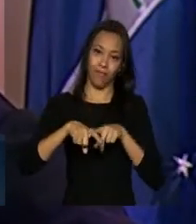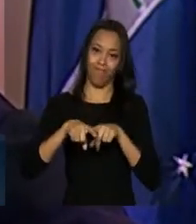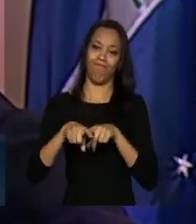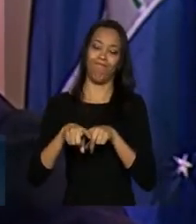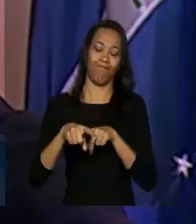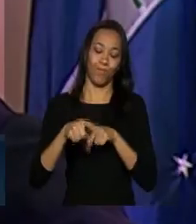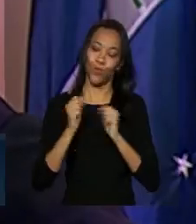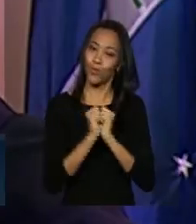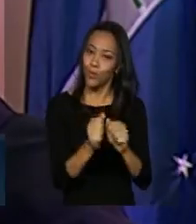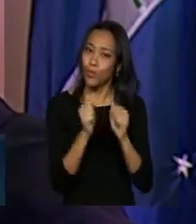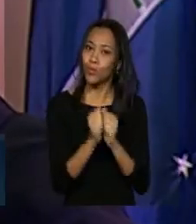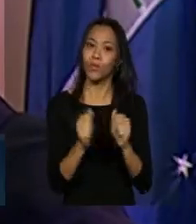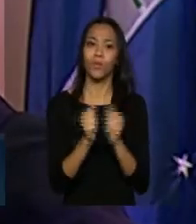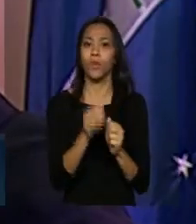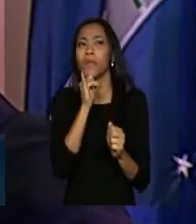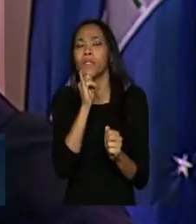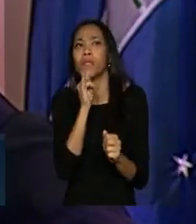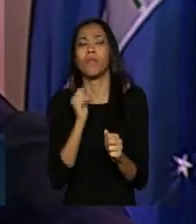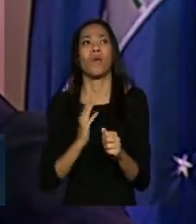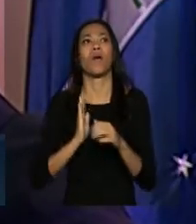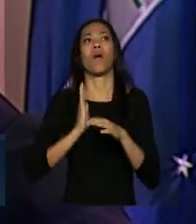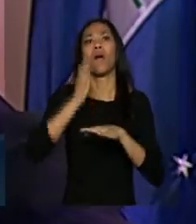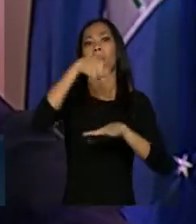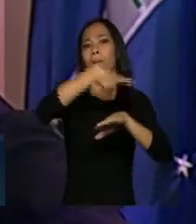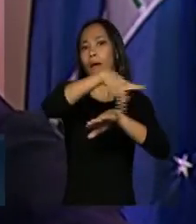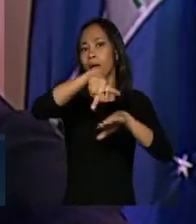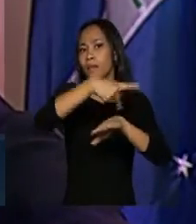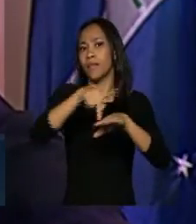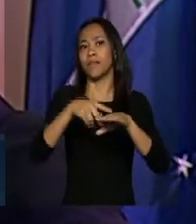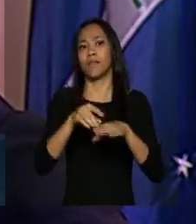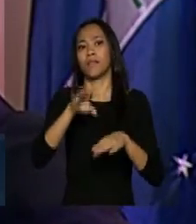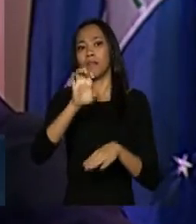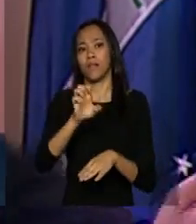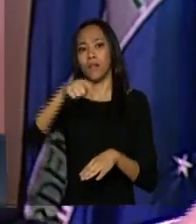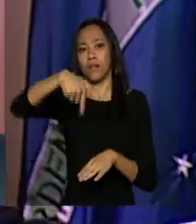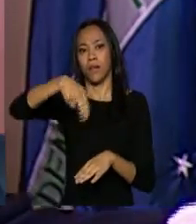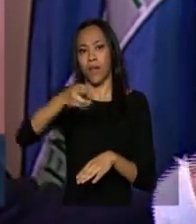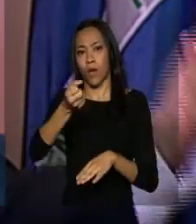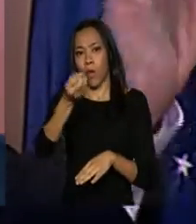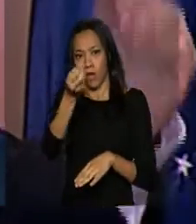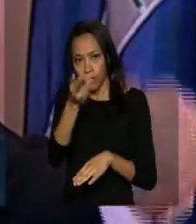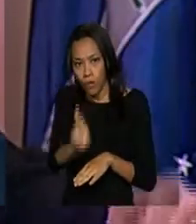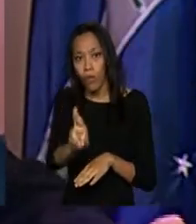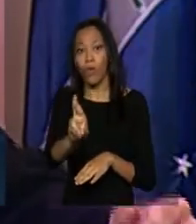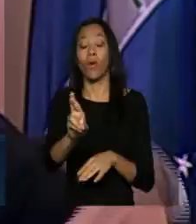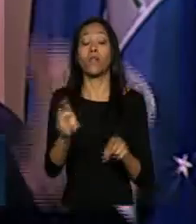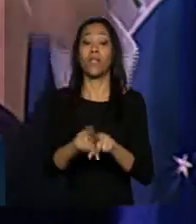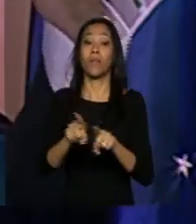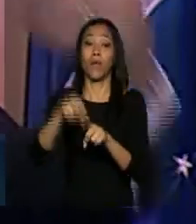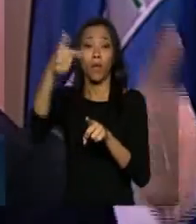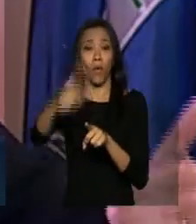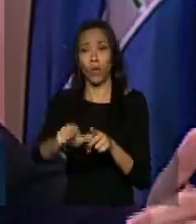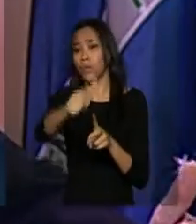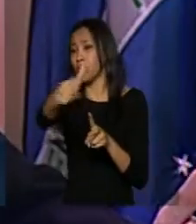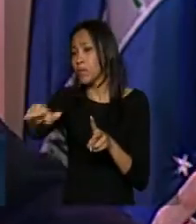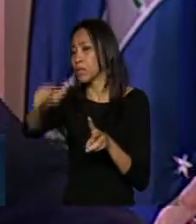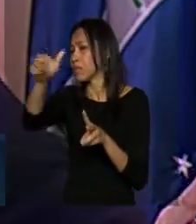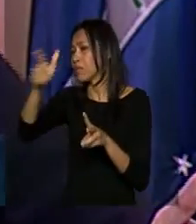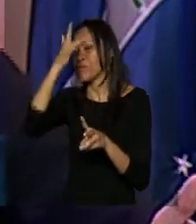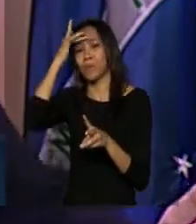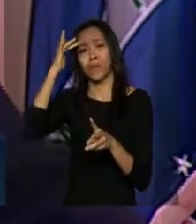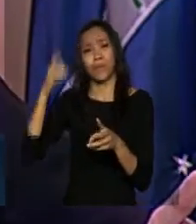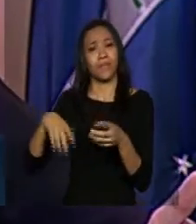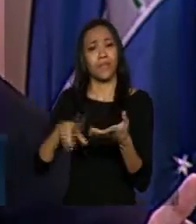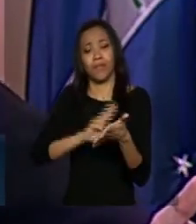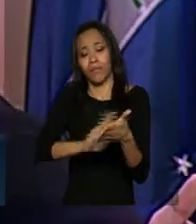foi conosco em países como, por exemplo, o Equador, viabilizando esse trabalho. Maciel, companheiro de construção, enfim, eu vou